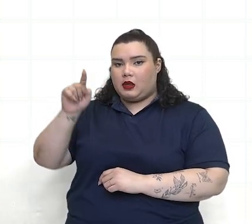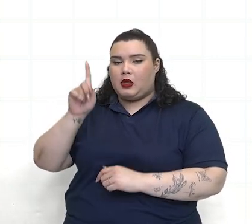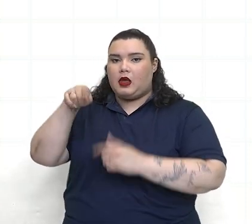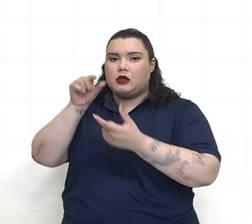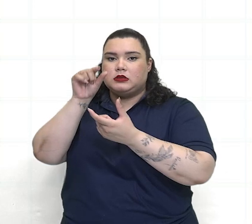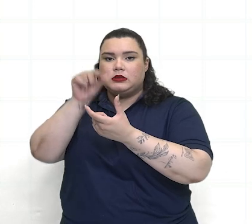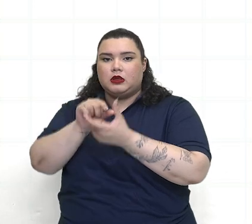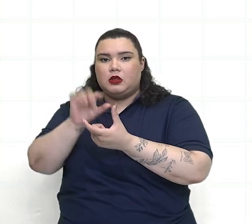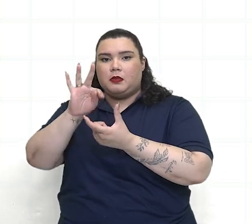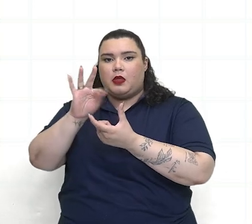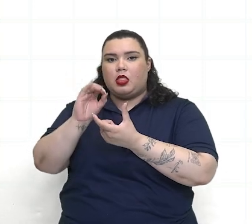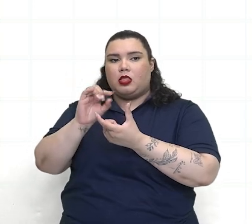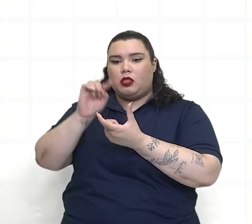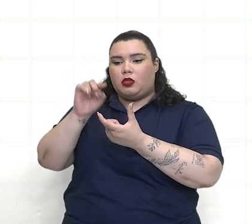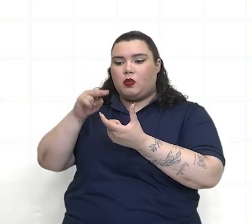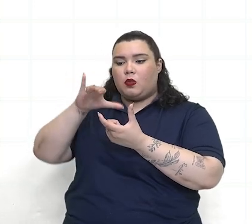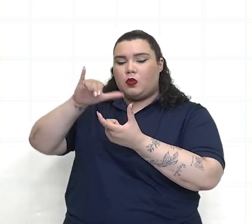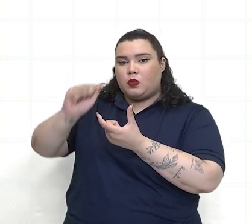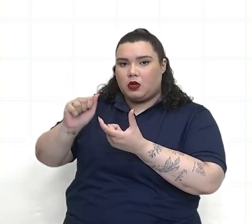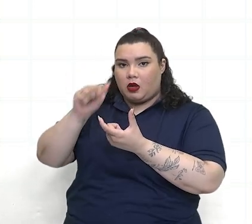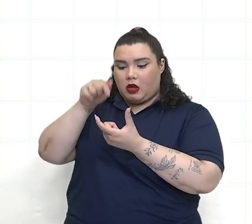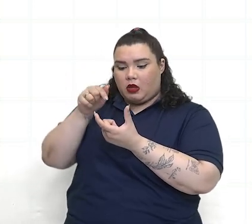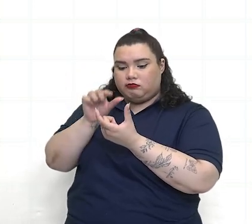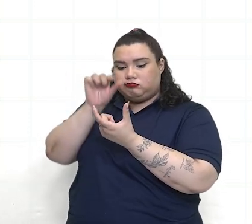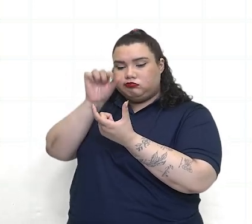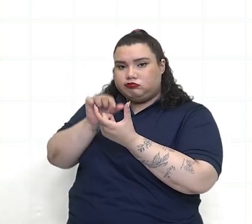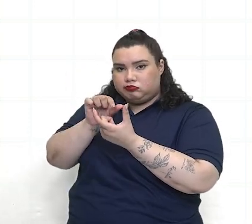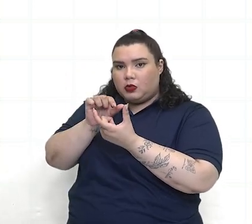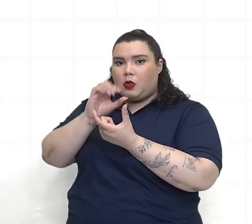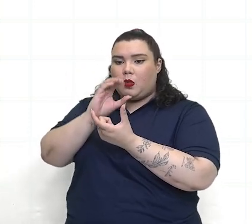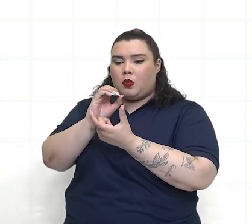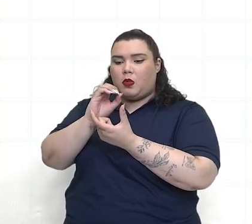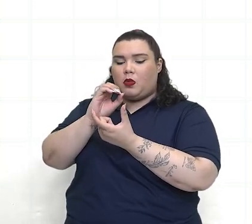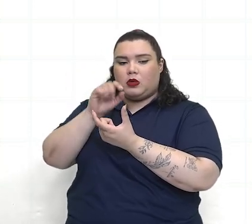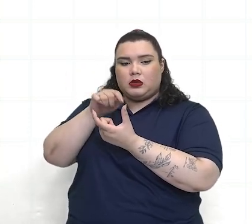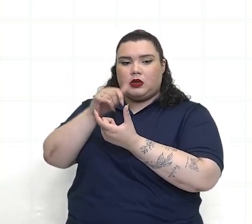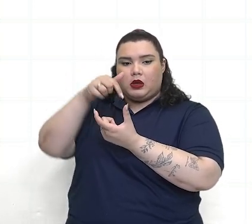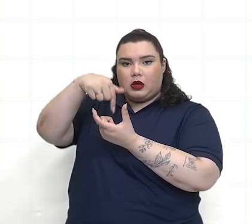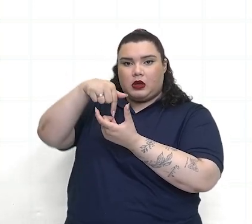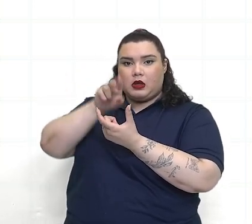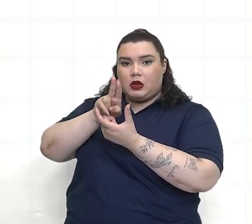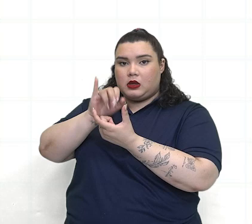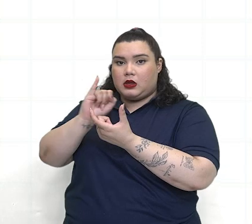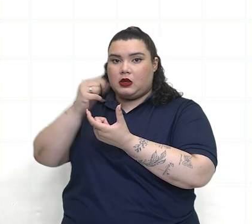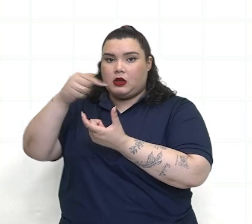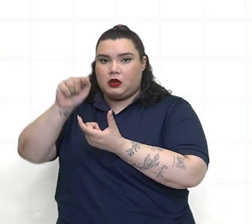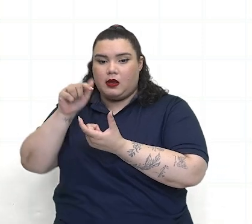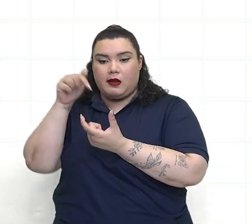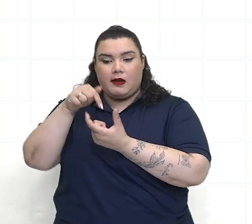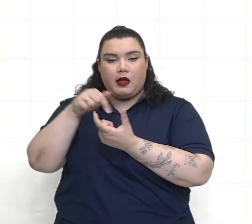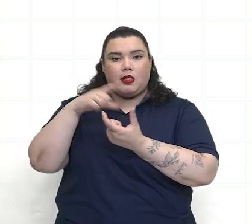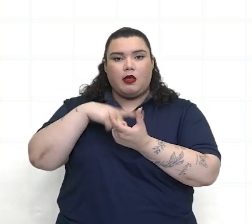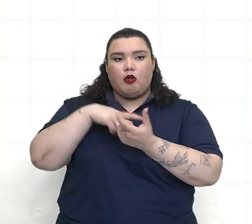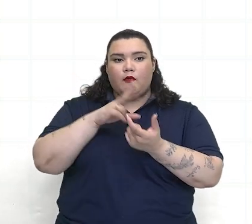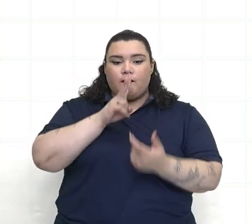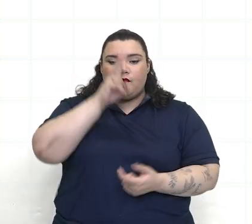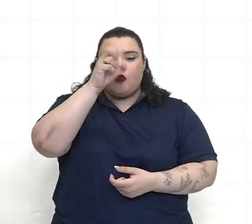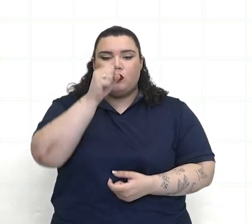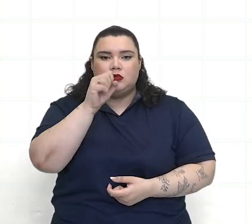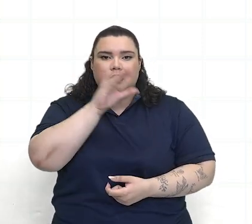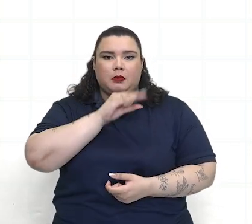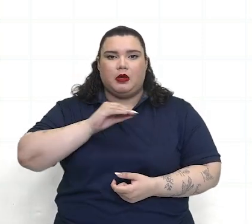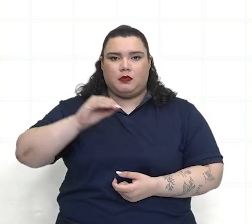que é a sílaba tônica? Porque é a que eu imprimo, né, mais intensidade, maior força para